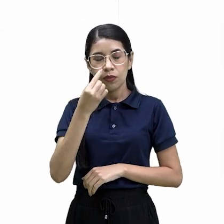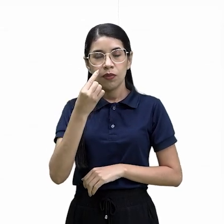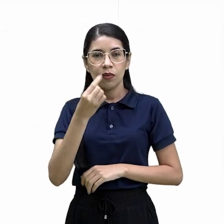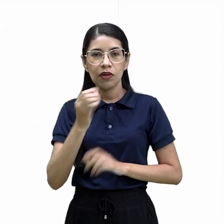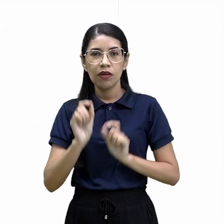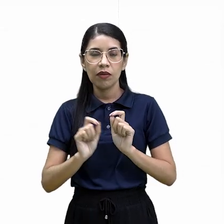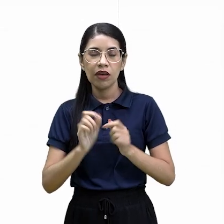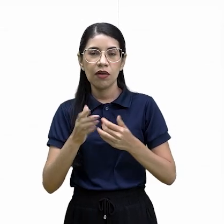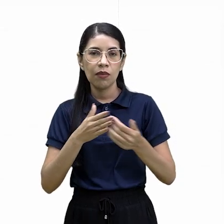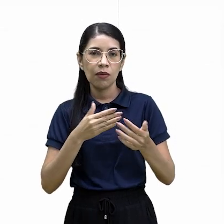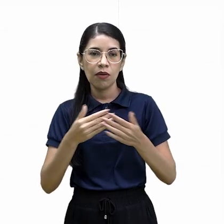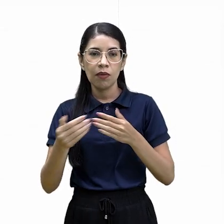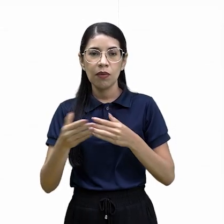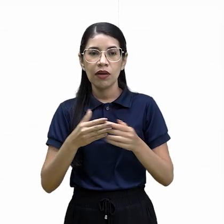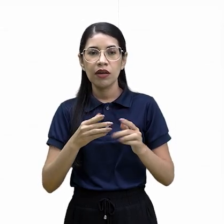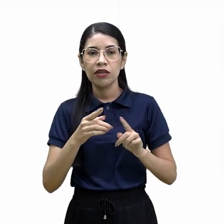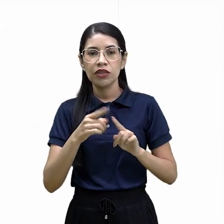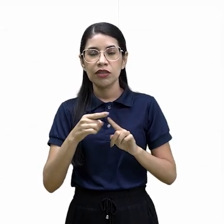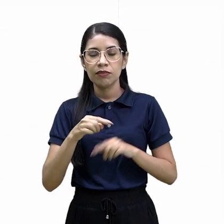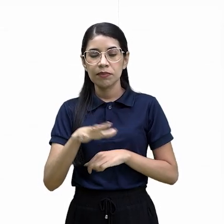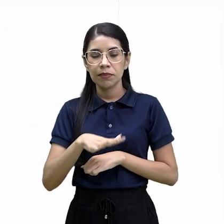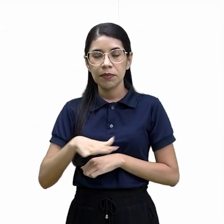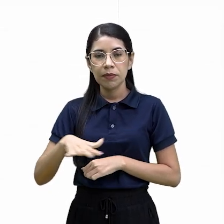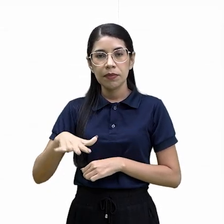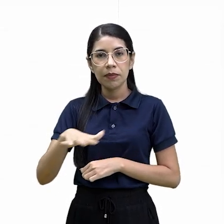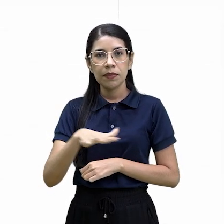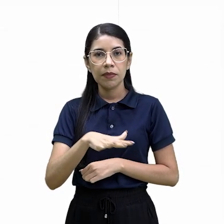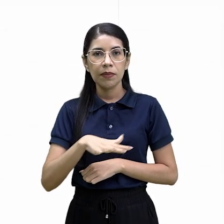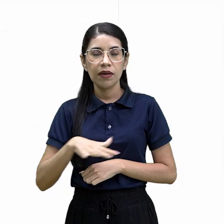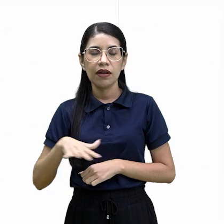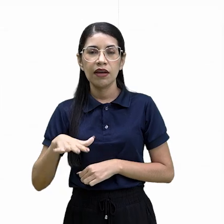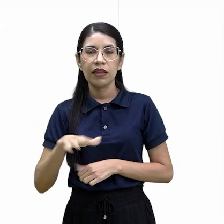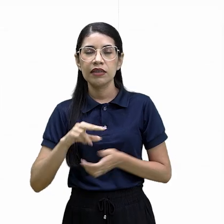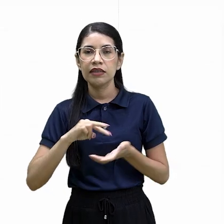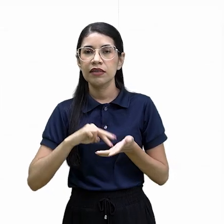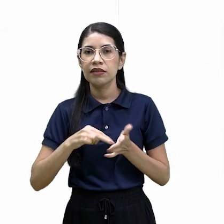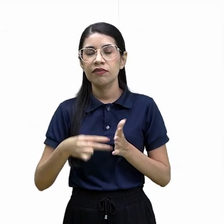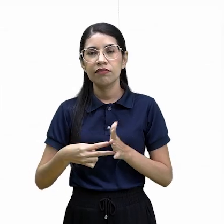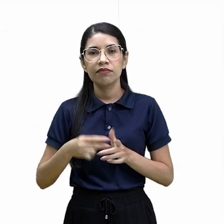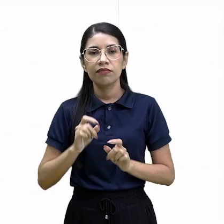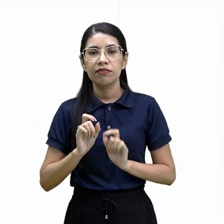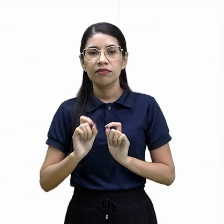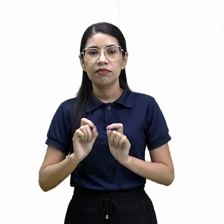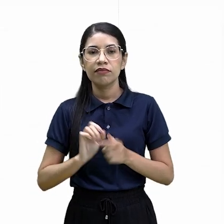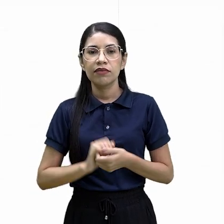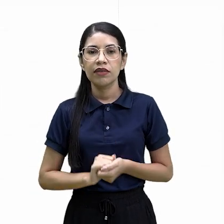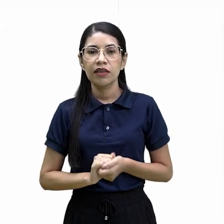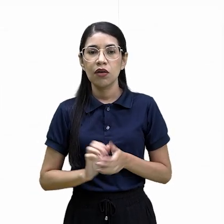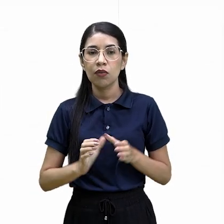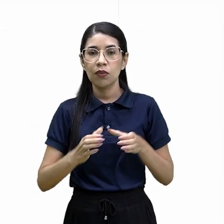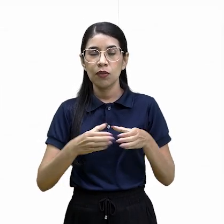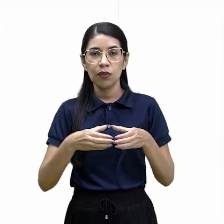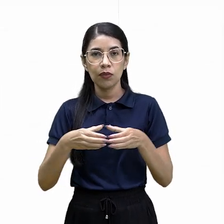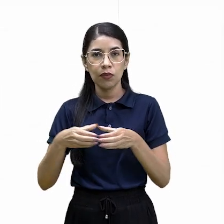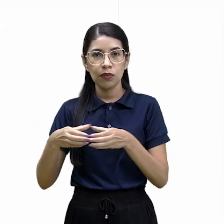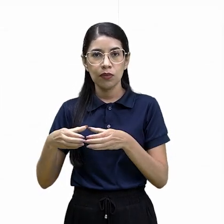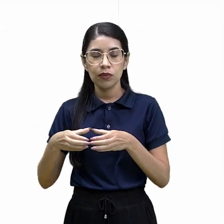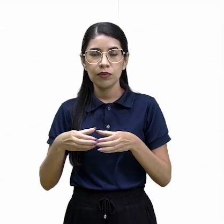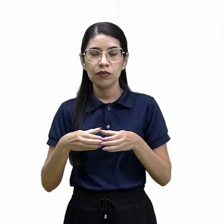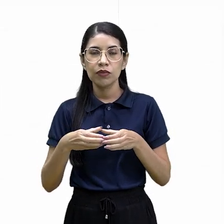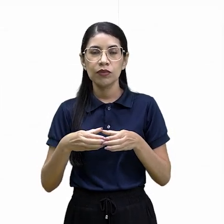sendo qualquer superfície. O que significa dizer isso? Que é um conjunto ou um